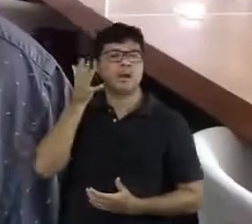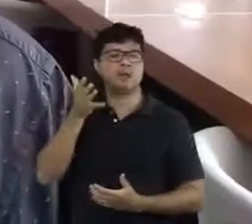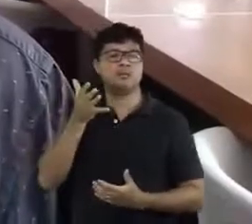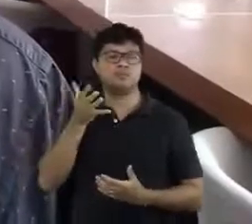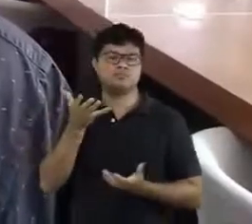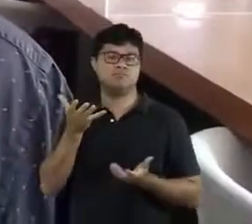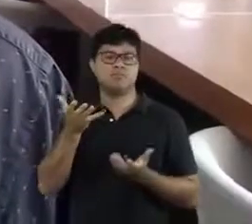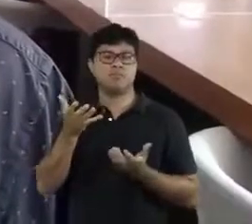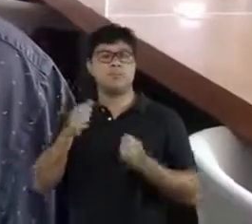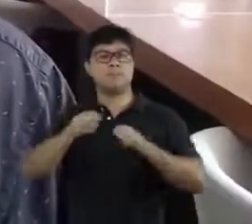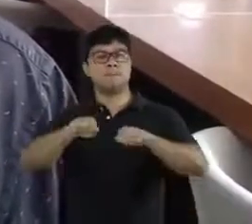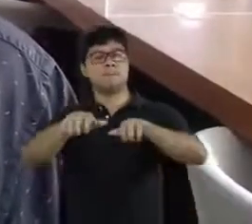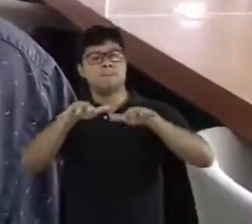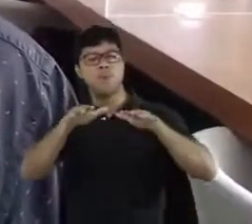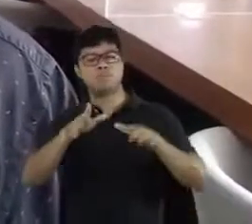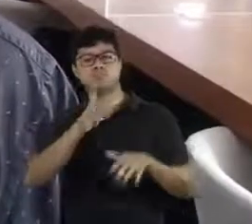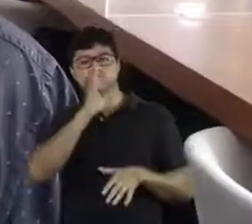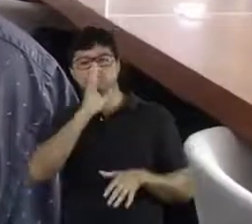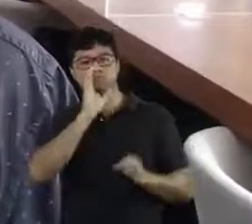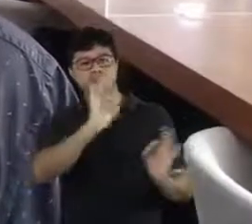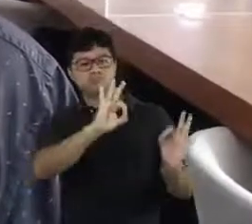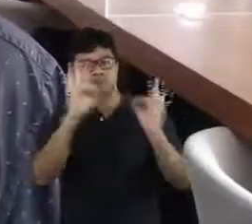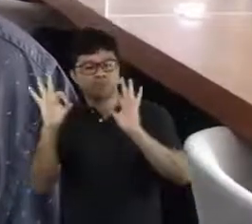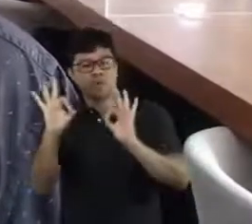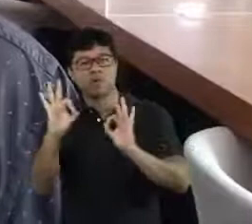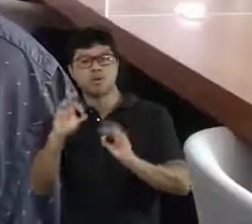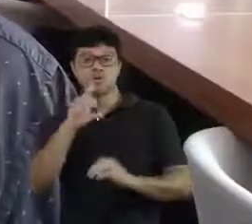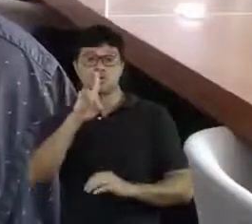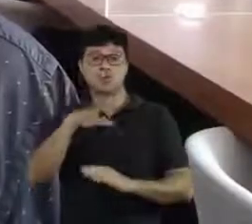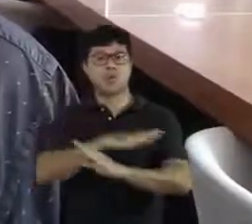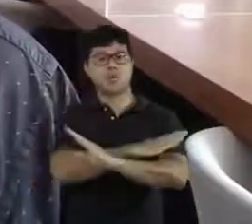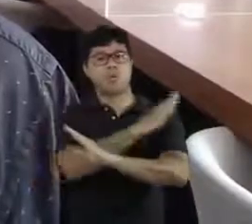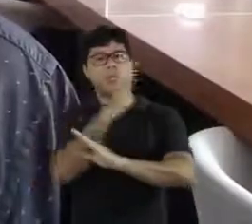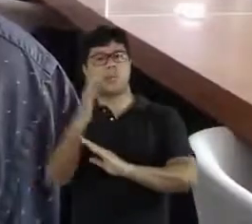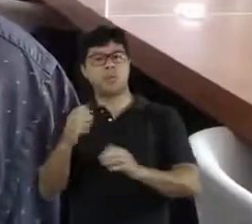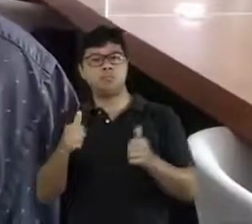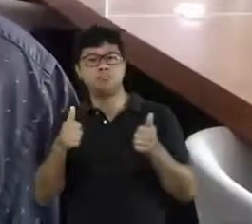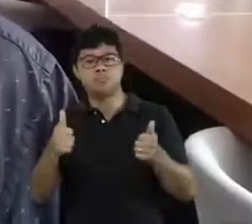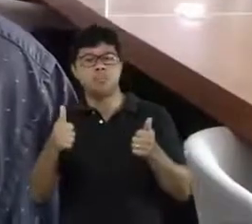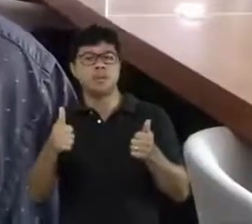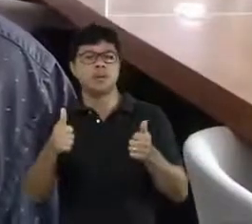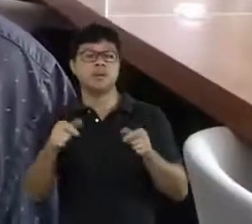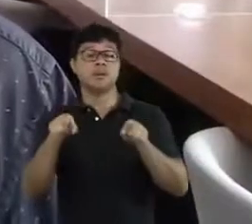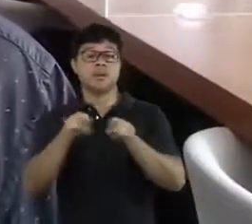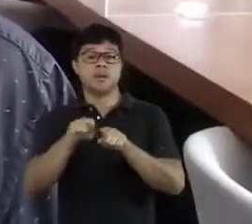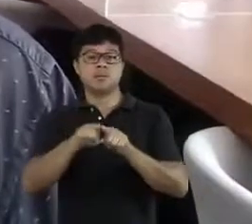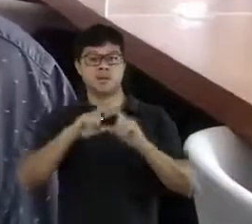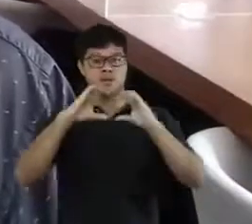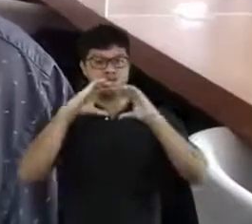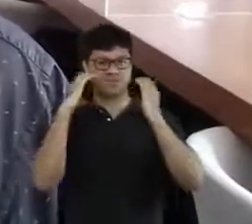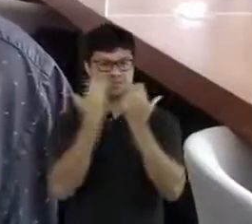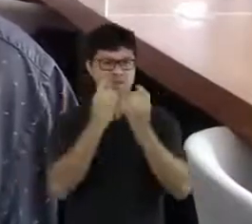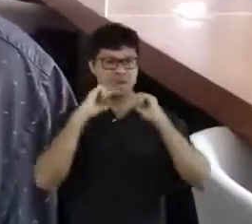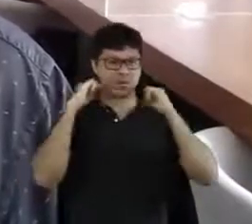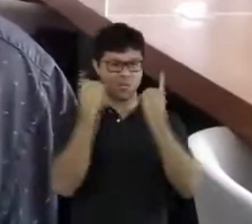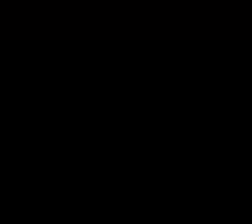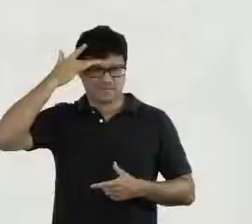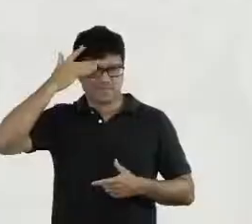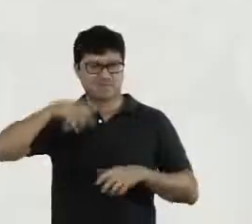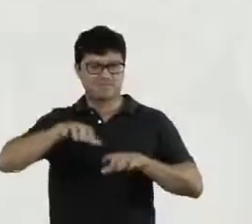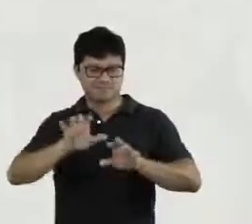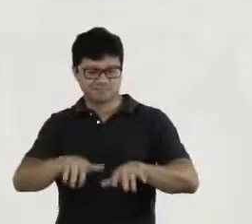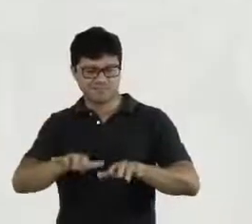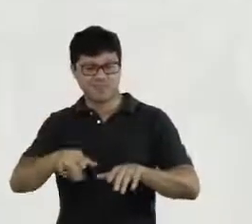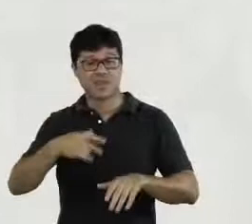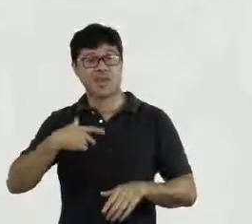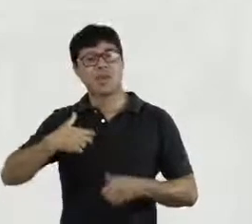a essa maravilhosa audiência. Que tenhamos um bom dia e que esse colóquio seja mais um sucesso. A